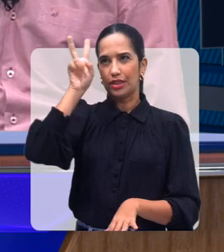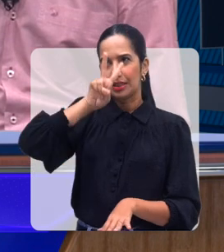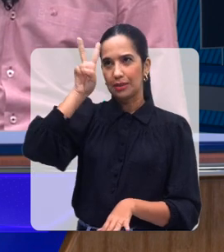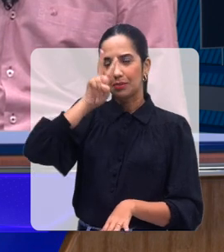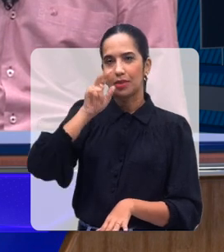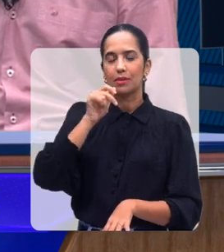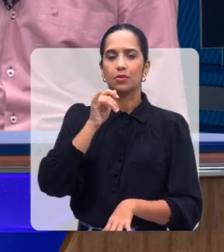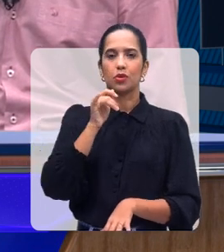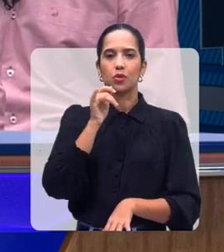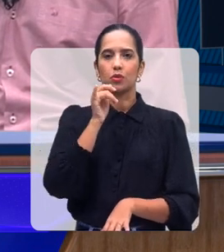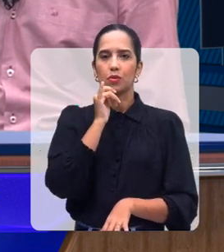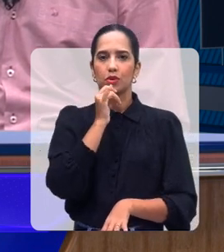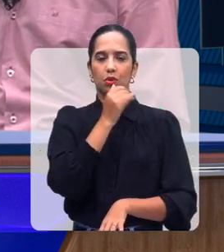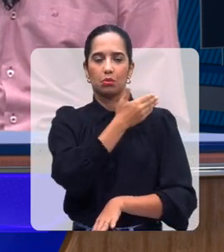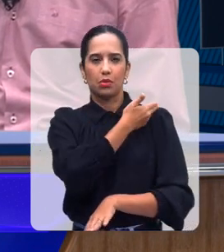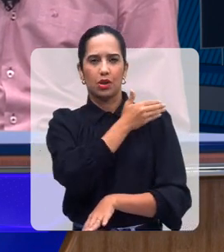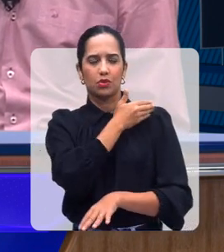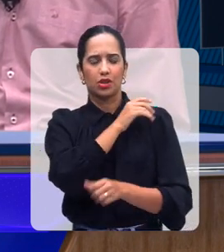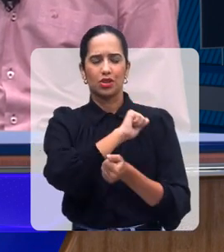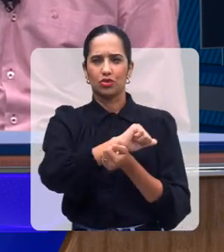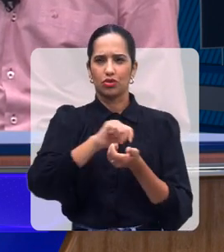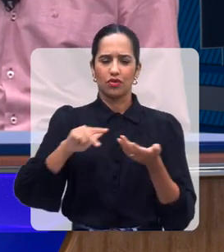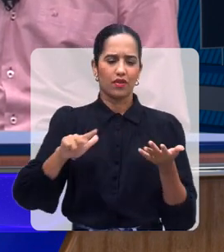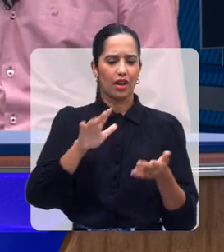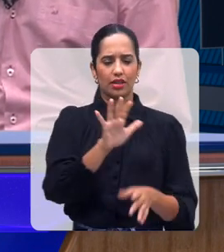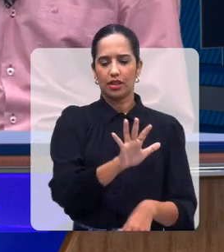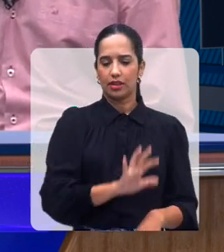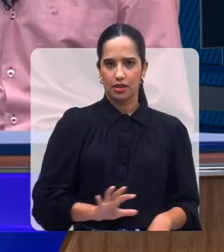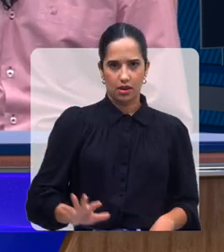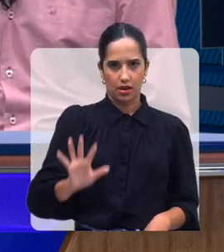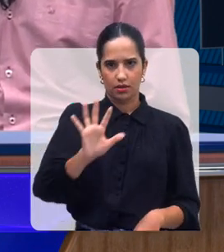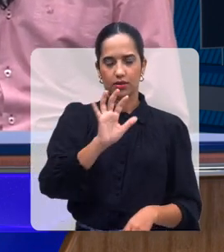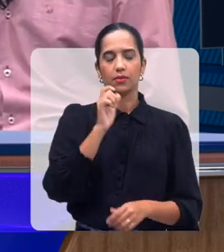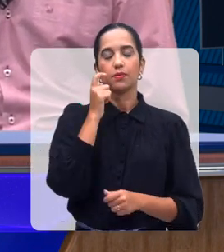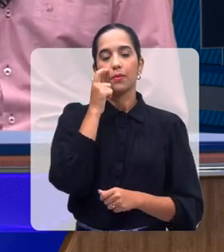para várias situações.